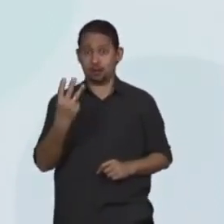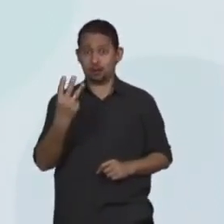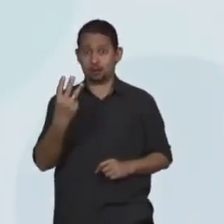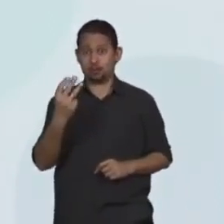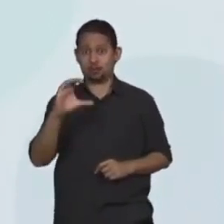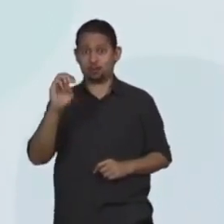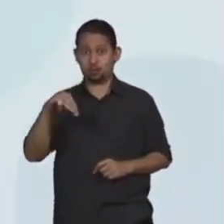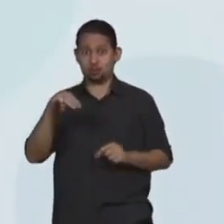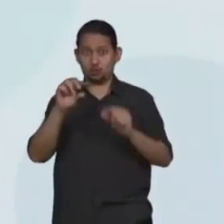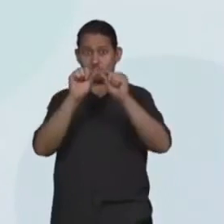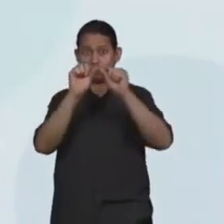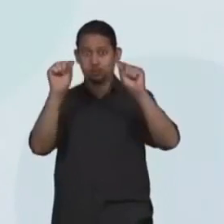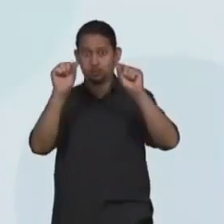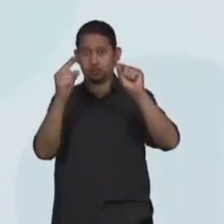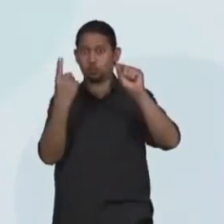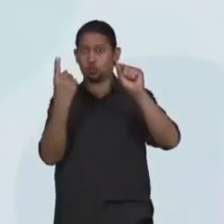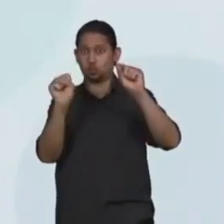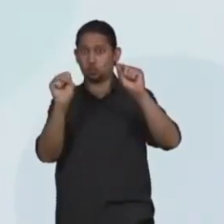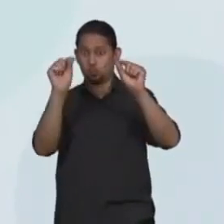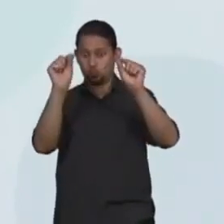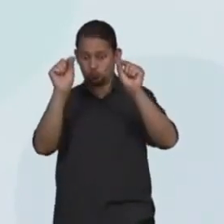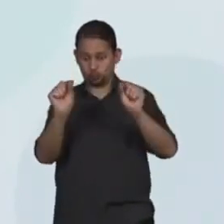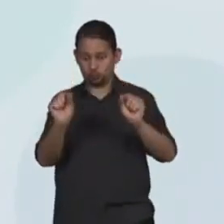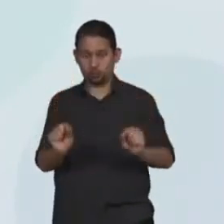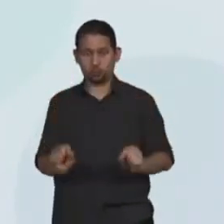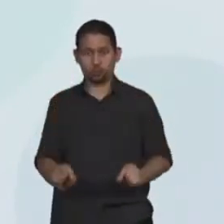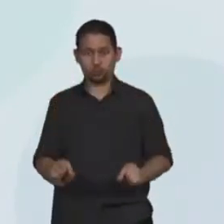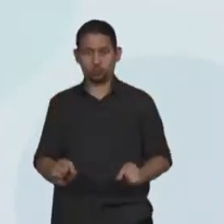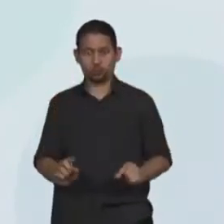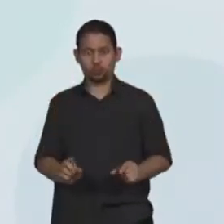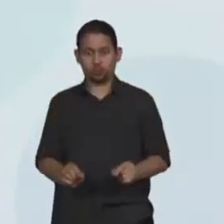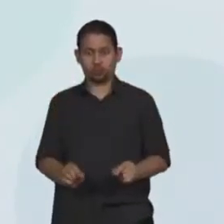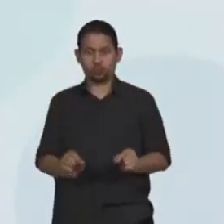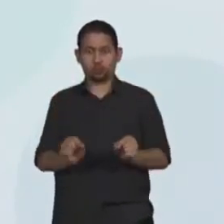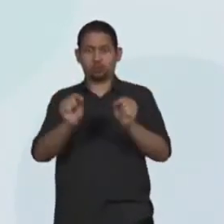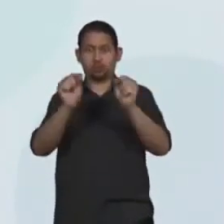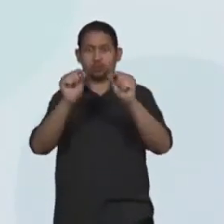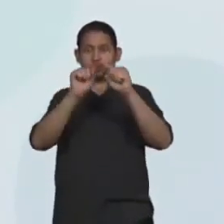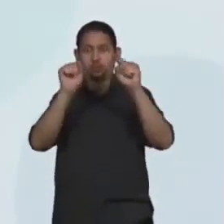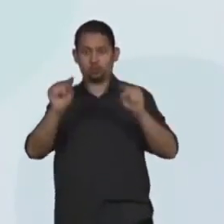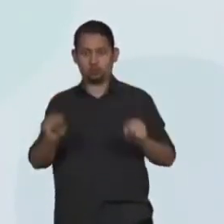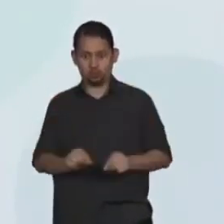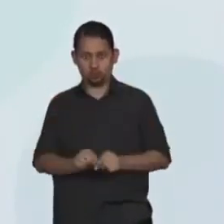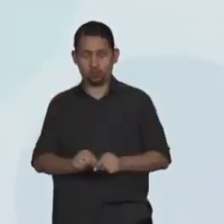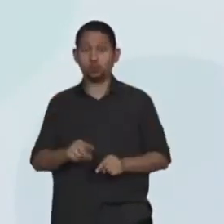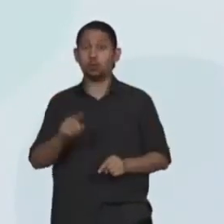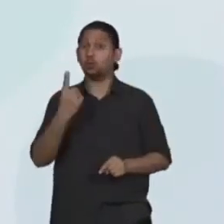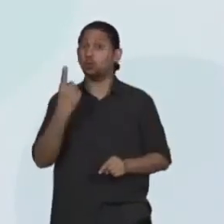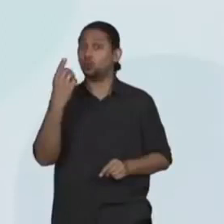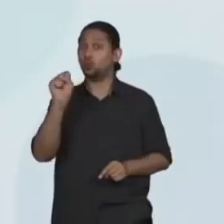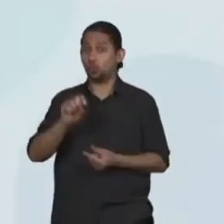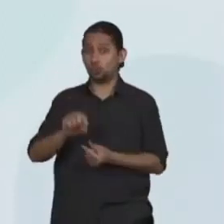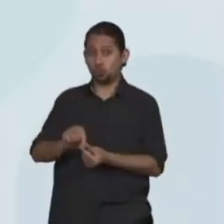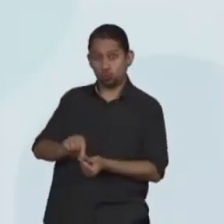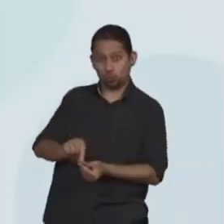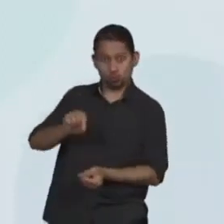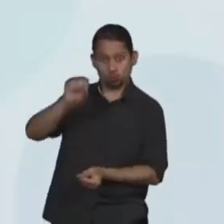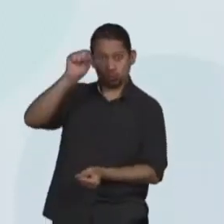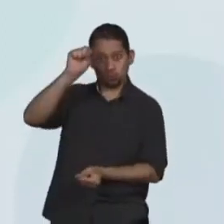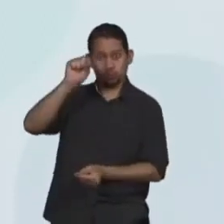ó. 3 por 18, 18 de altura e 3 de largura.